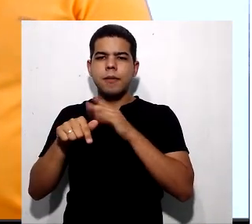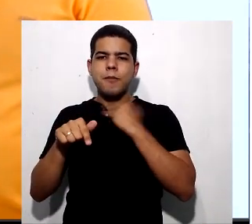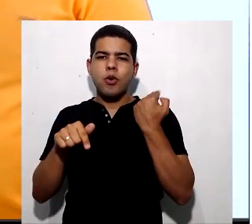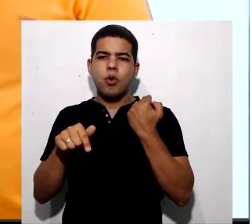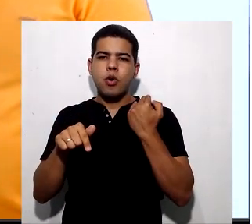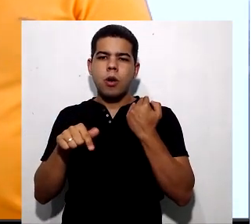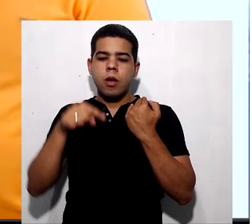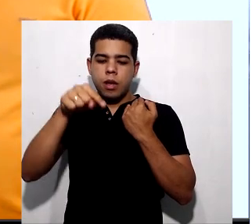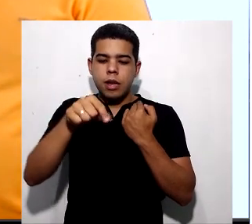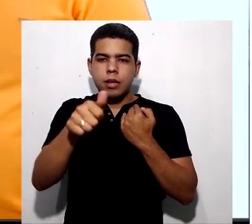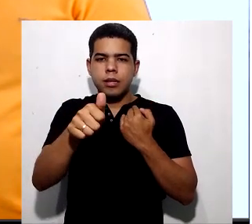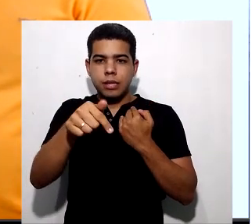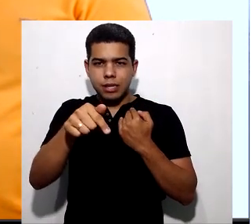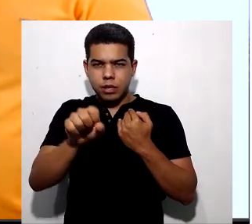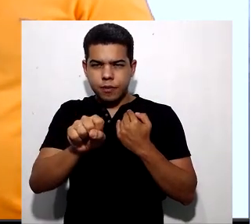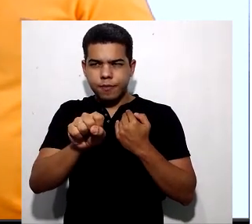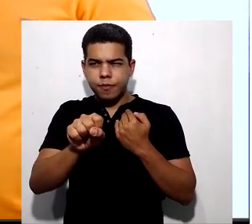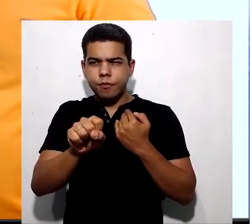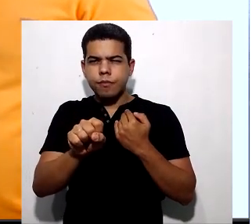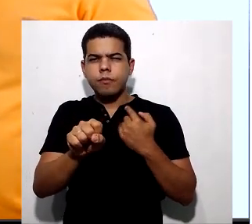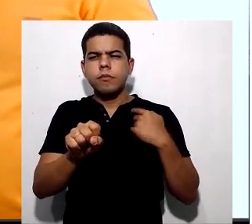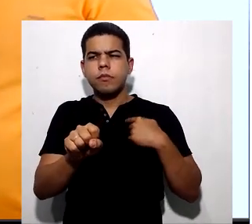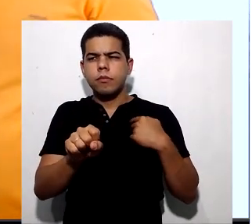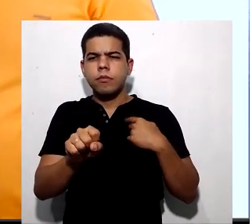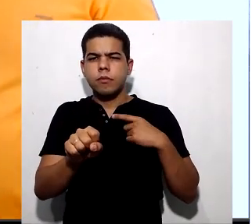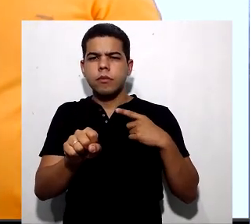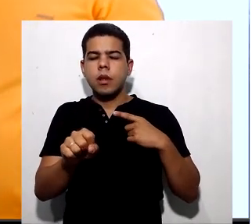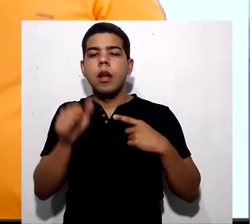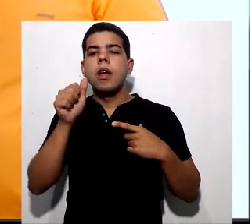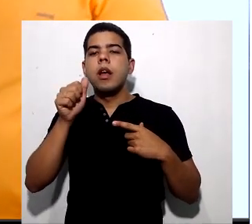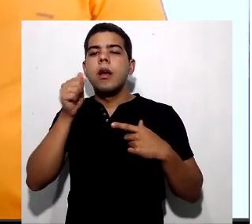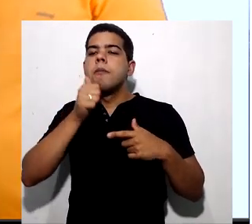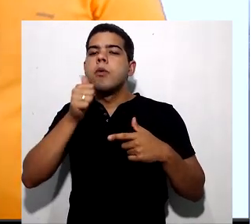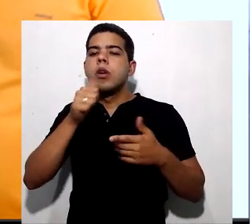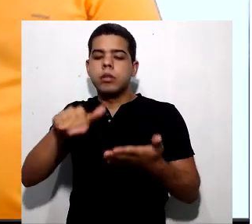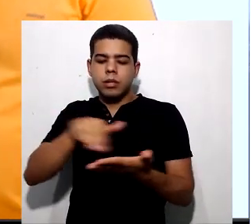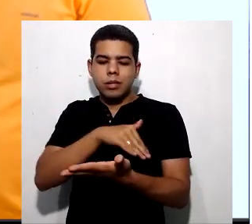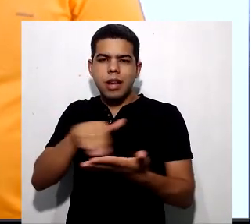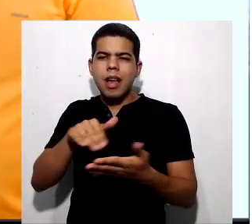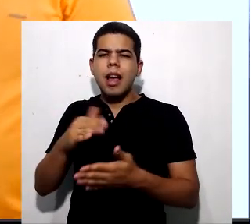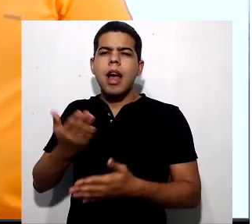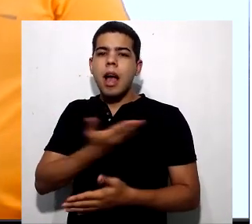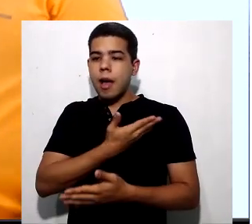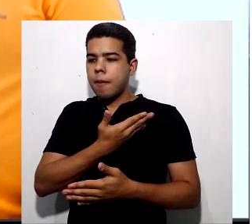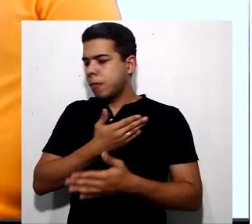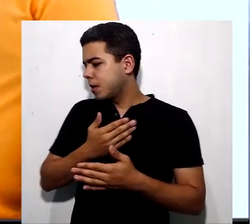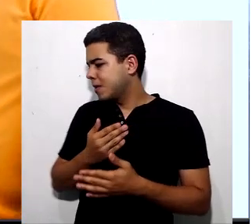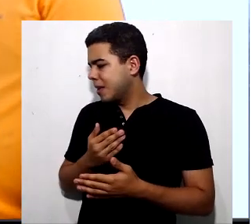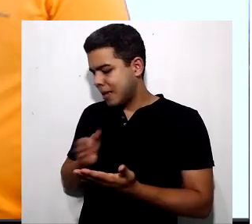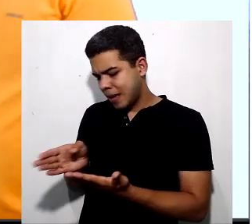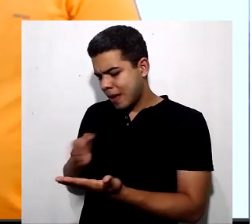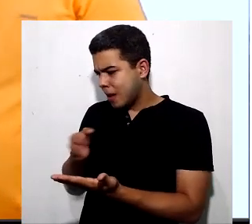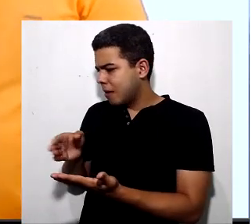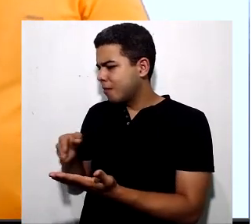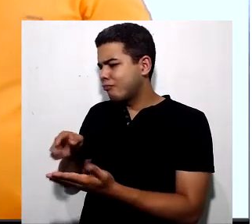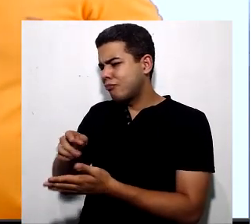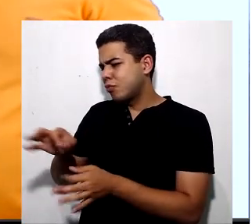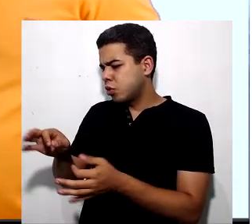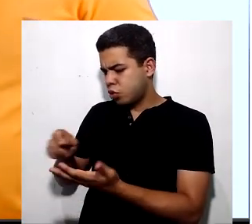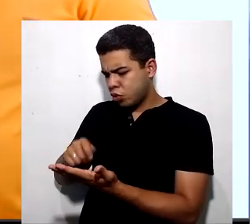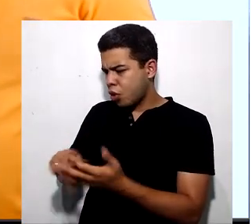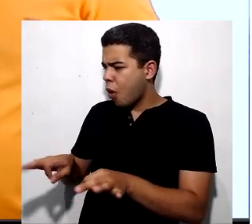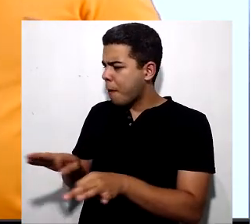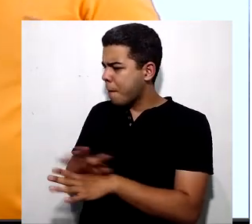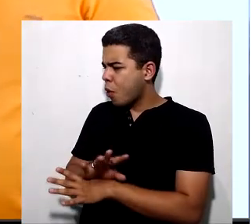78, Olga Borelli, a secretária e amiga dela, organiza o livro Sopro de Vida, que é lançado, que essa seria a